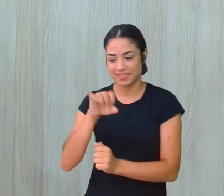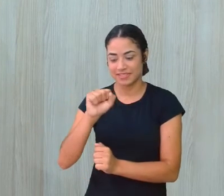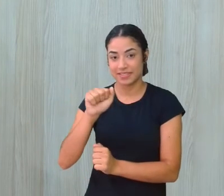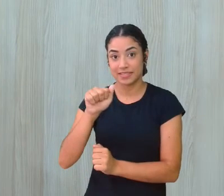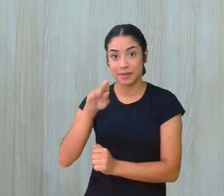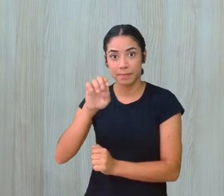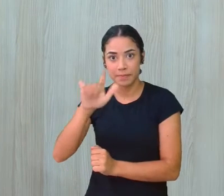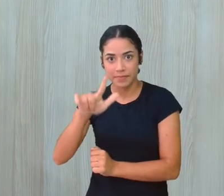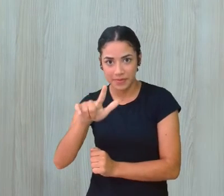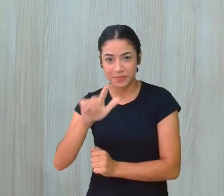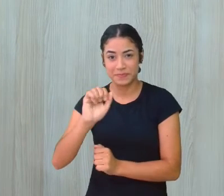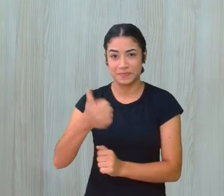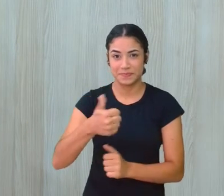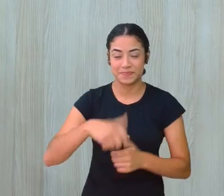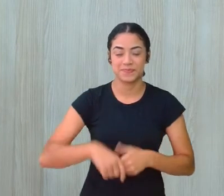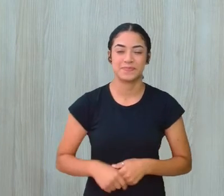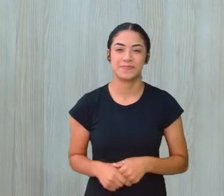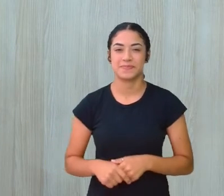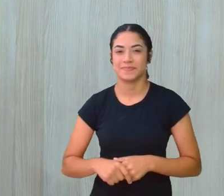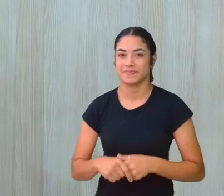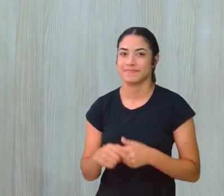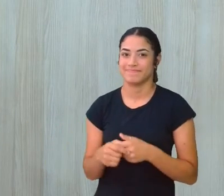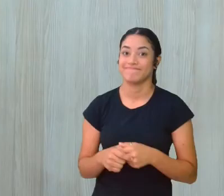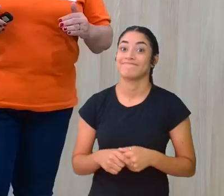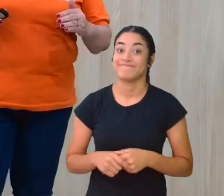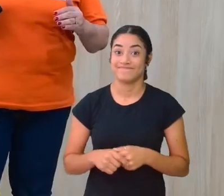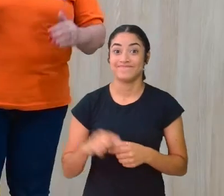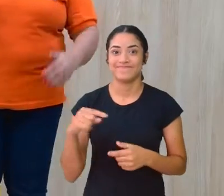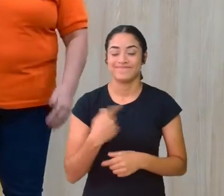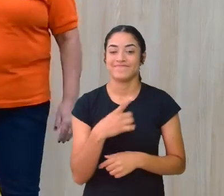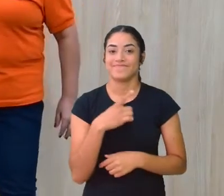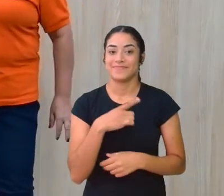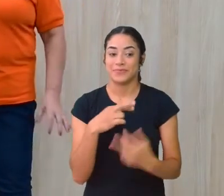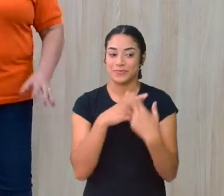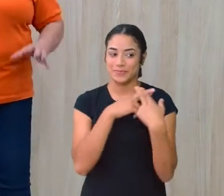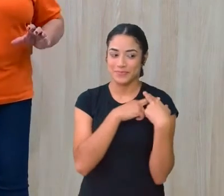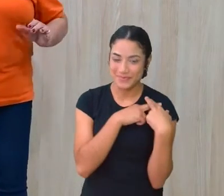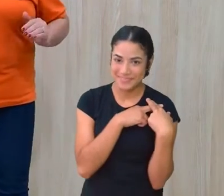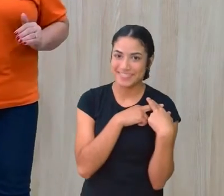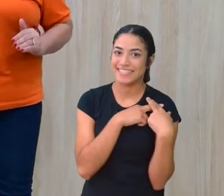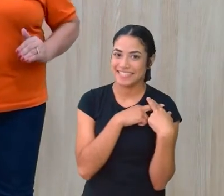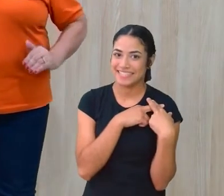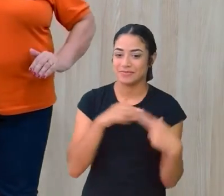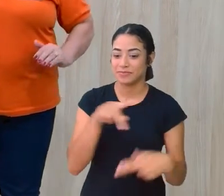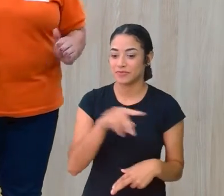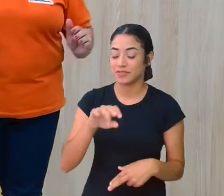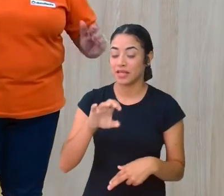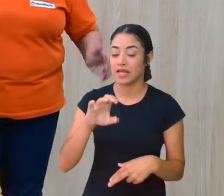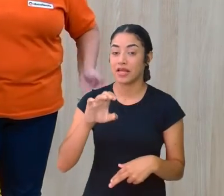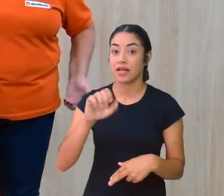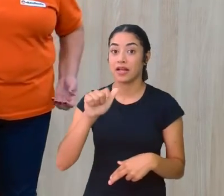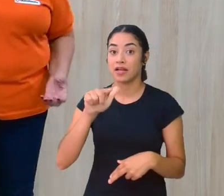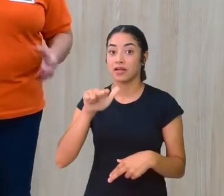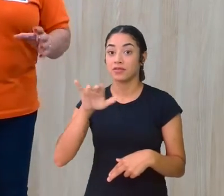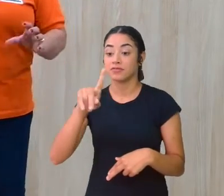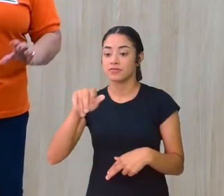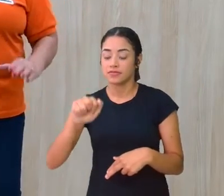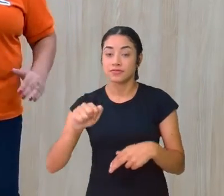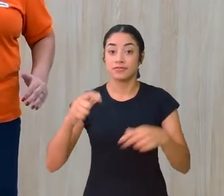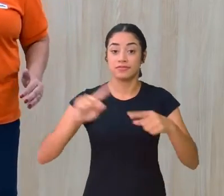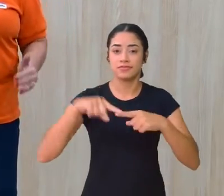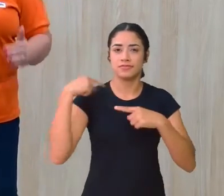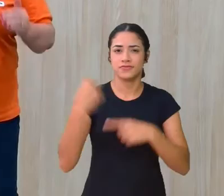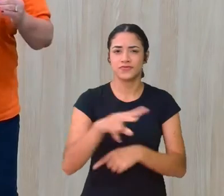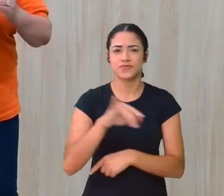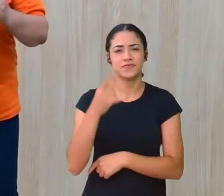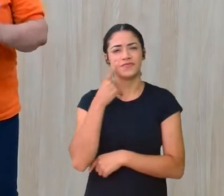Isabel. Vamos lá. Pois é, professora Marta, temos uma missão, viu? É verdade. A professora Cláudia depois vai ver essa aula, ela quer realmente saber